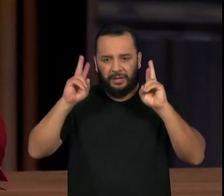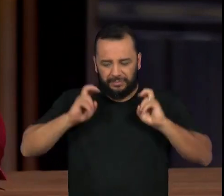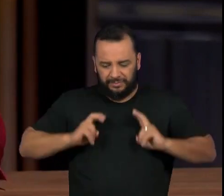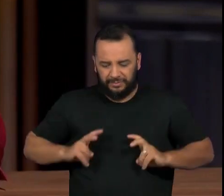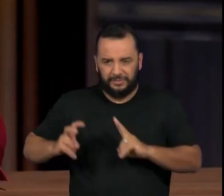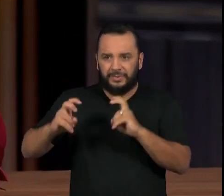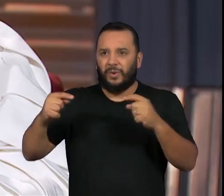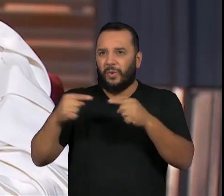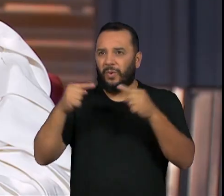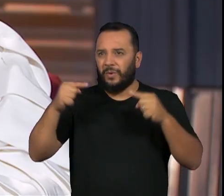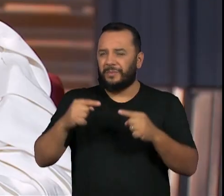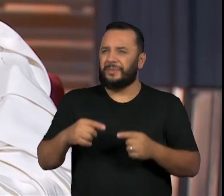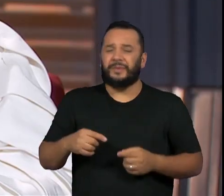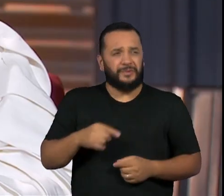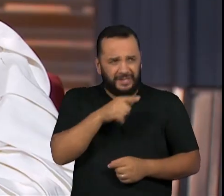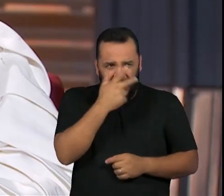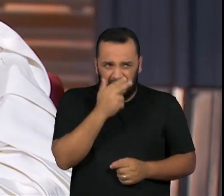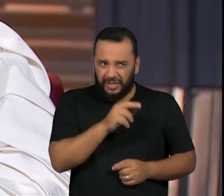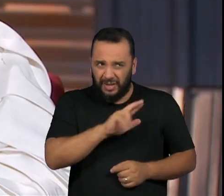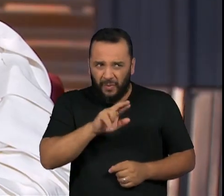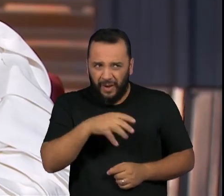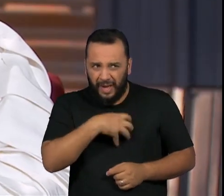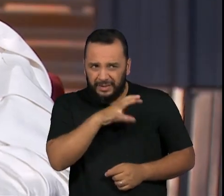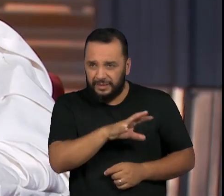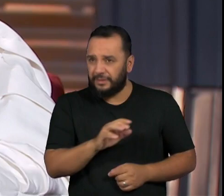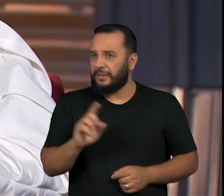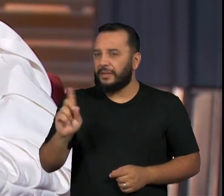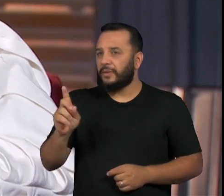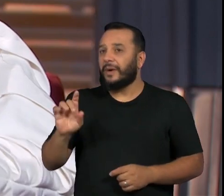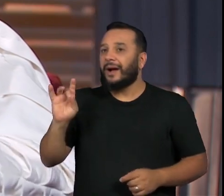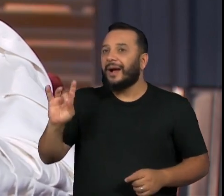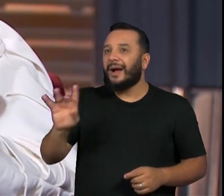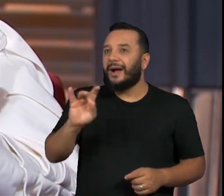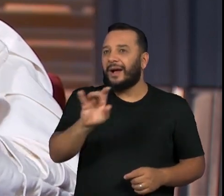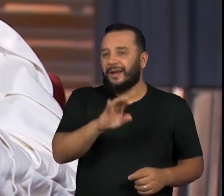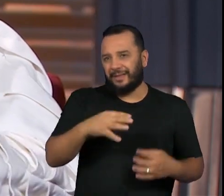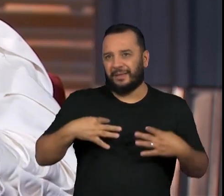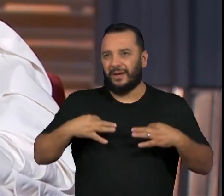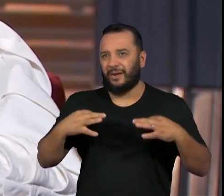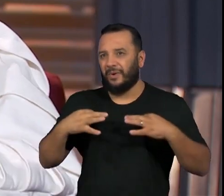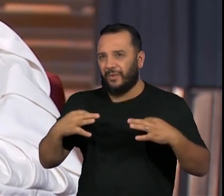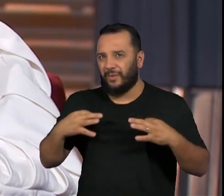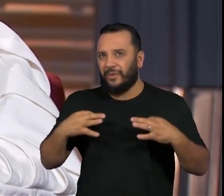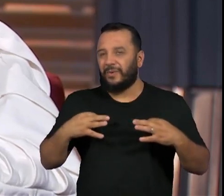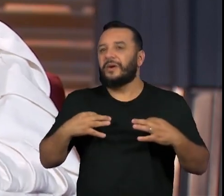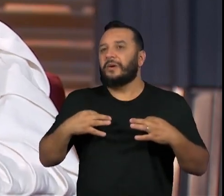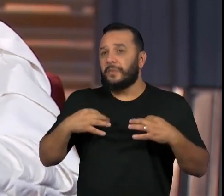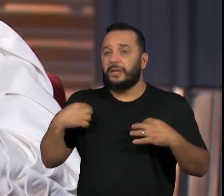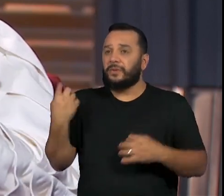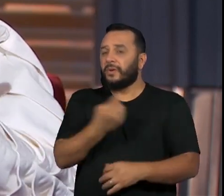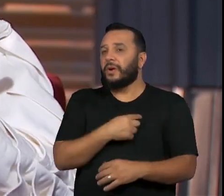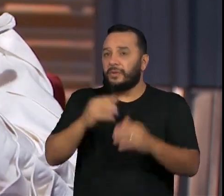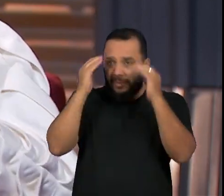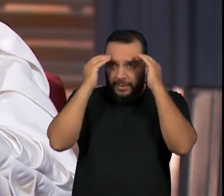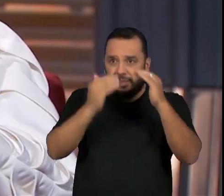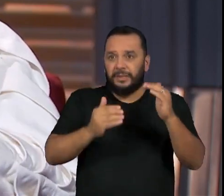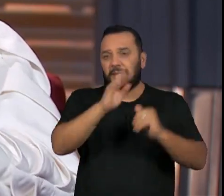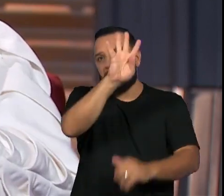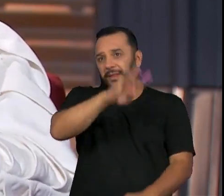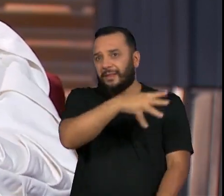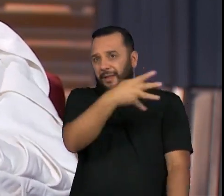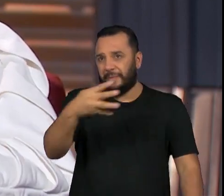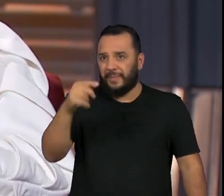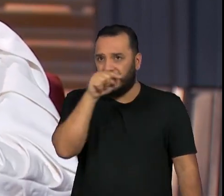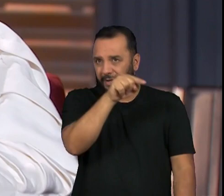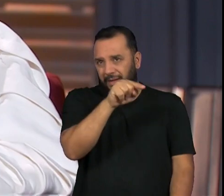ser assim? Então, para cada peça que a gente vai modelar, a gente tem que atender né, uma tabela industrial de tamanhos para corresponder àquele